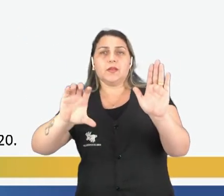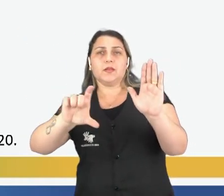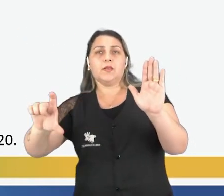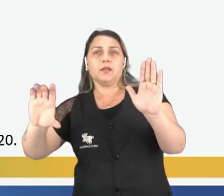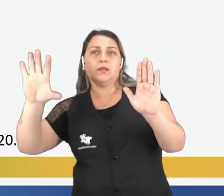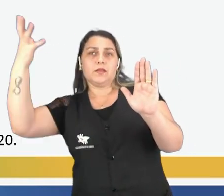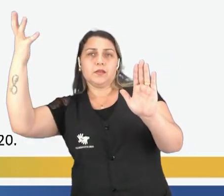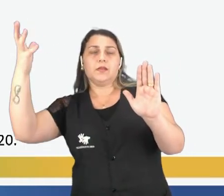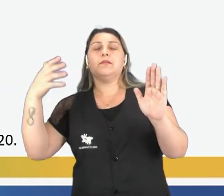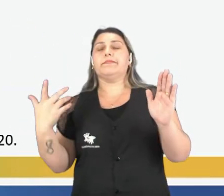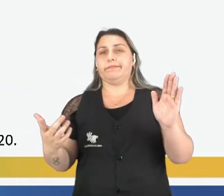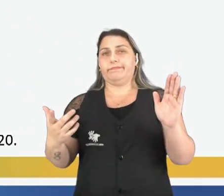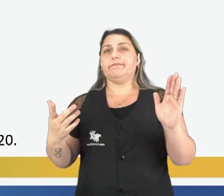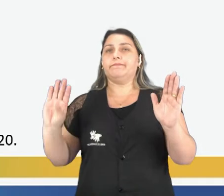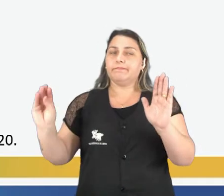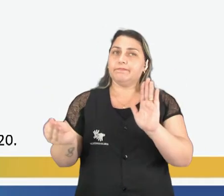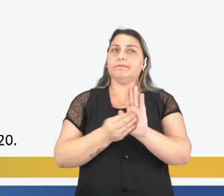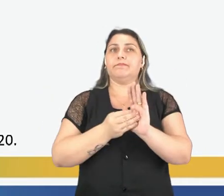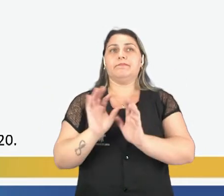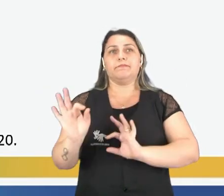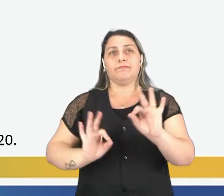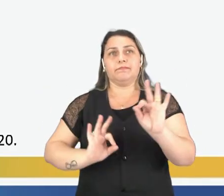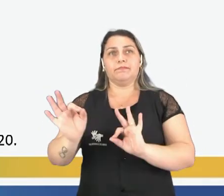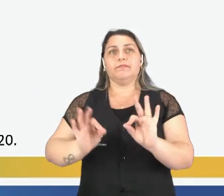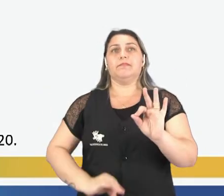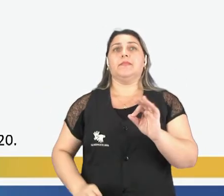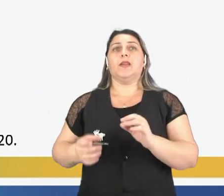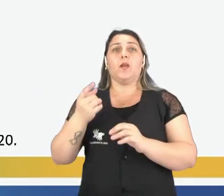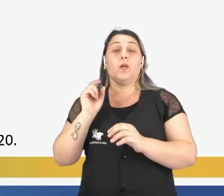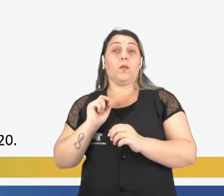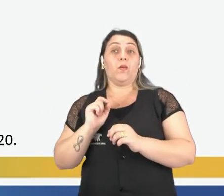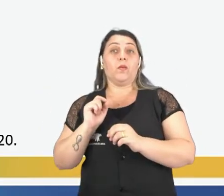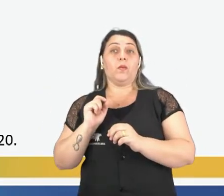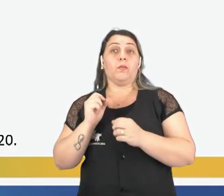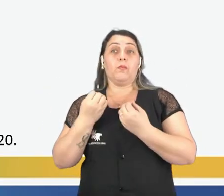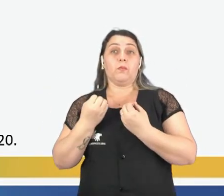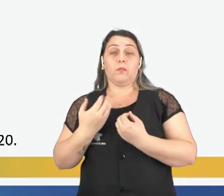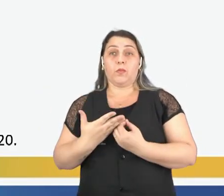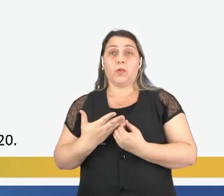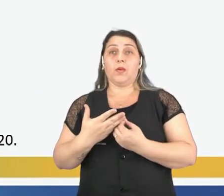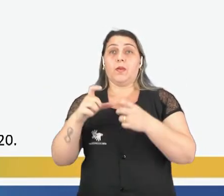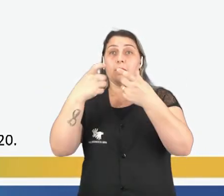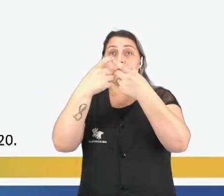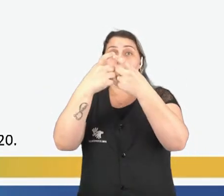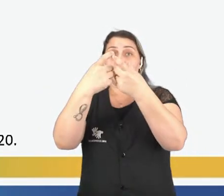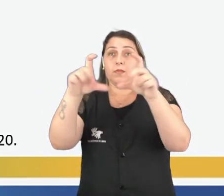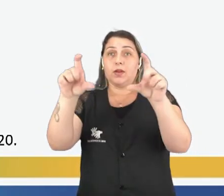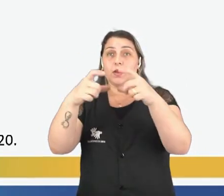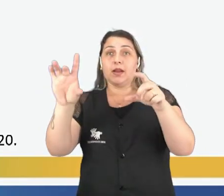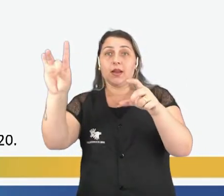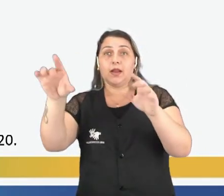capítulo aconteceu aquilo, e aí você vai organizando. O ideal é que seja um parágrafo para